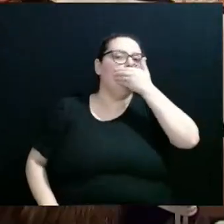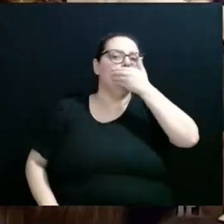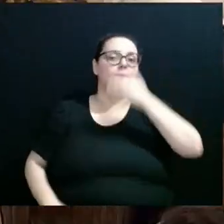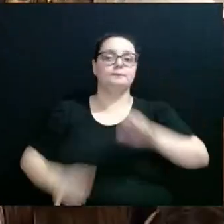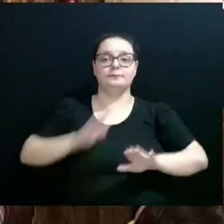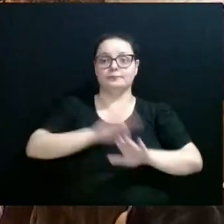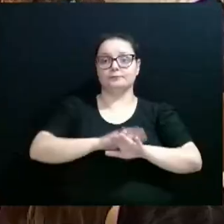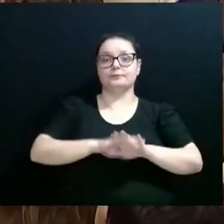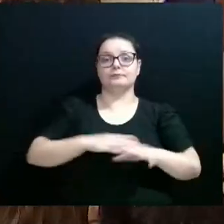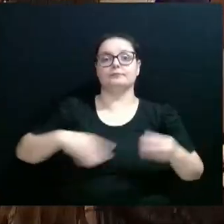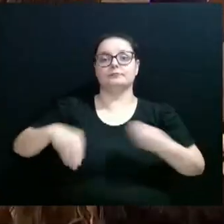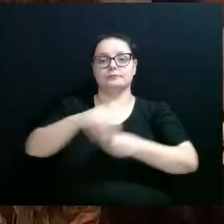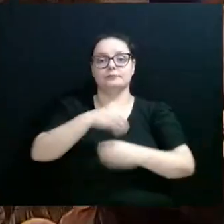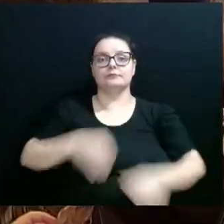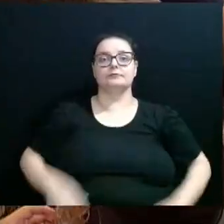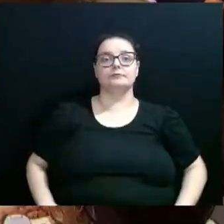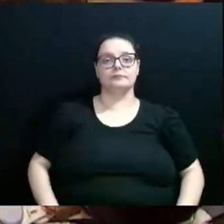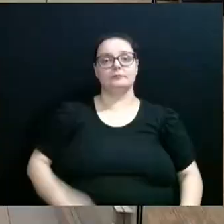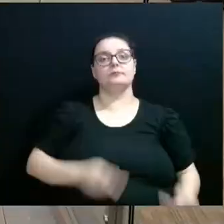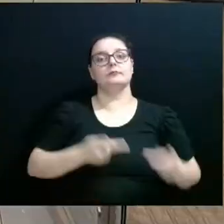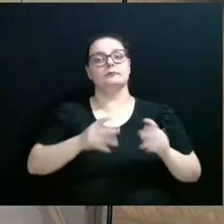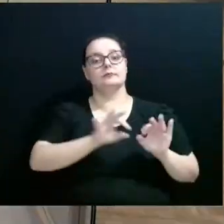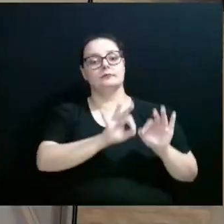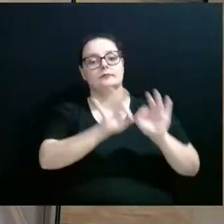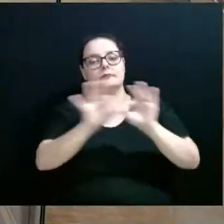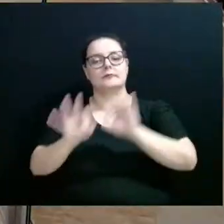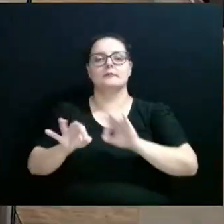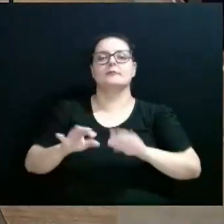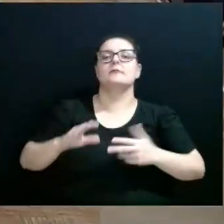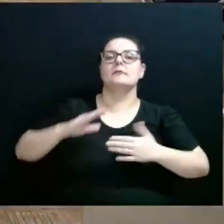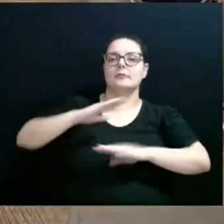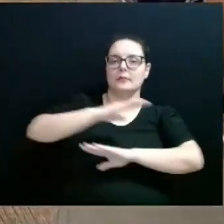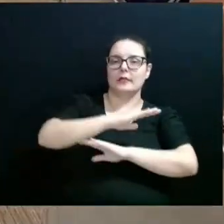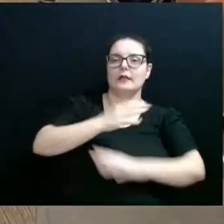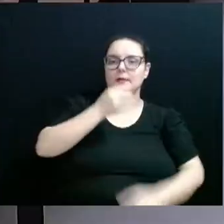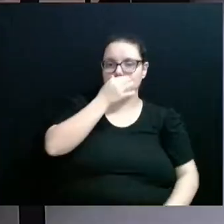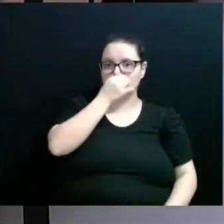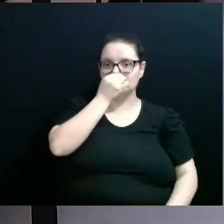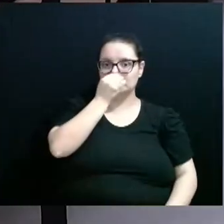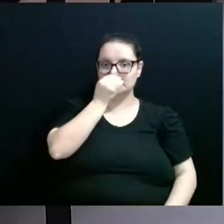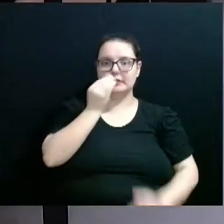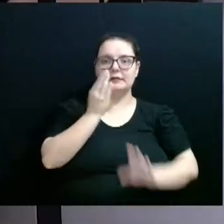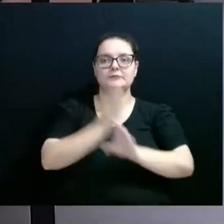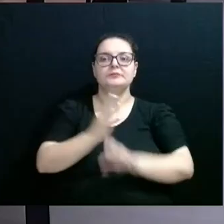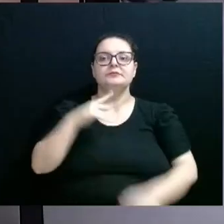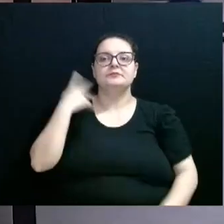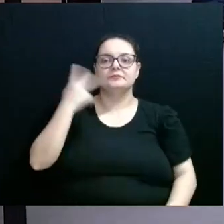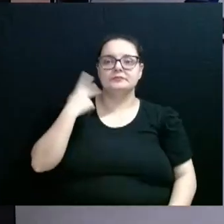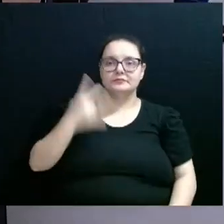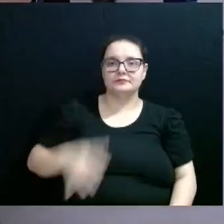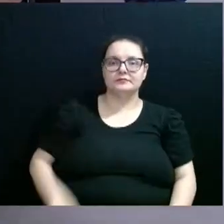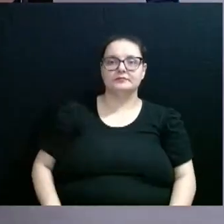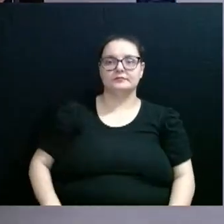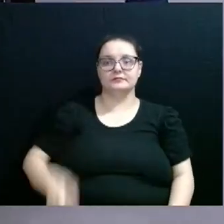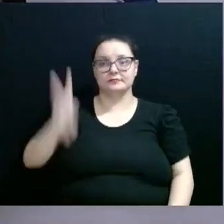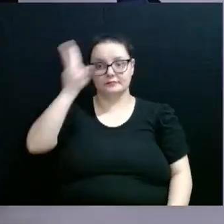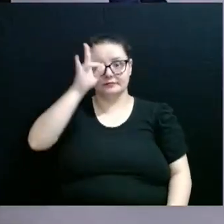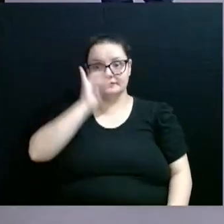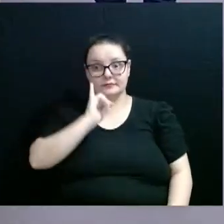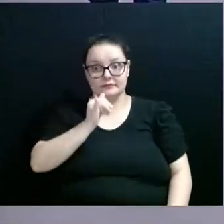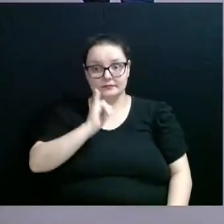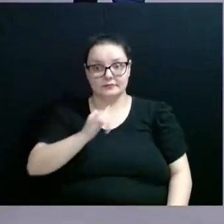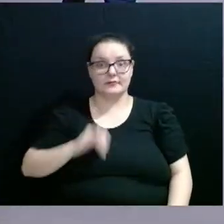incluem visitas monitoradas pela Câmara, encontro com vereadores, contação de histórias, além